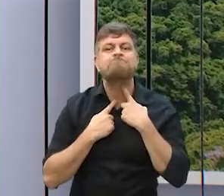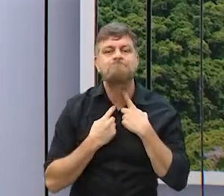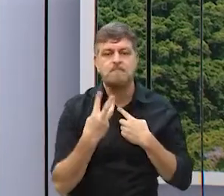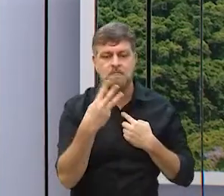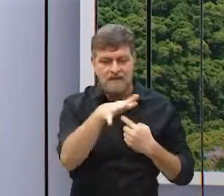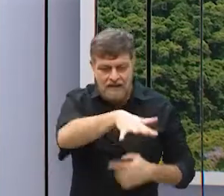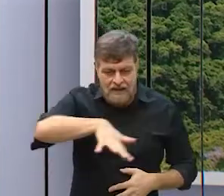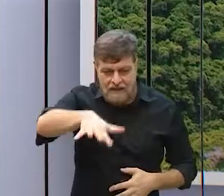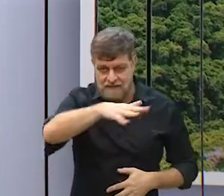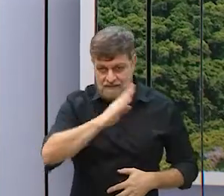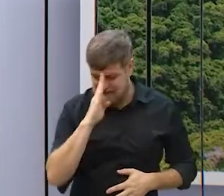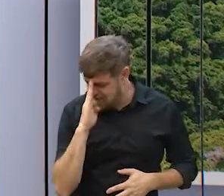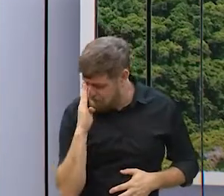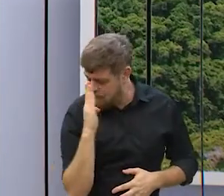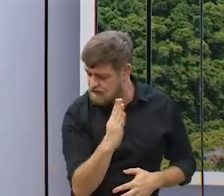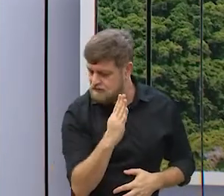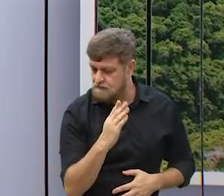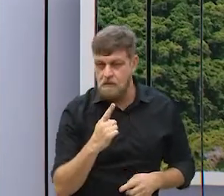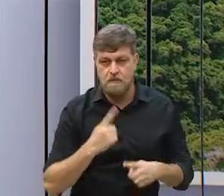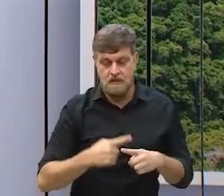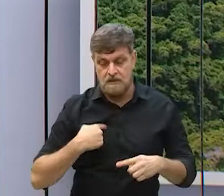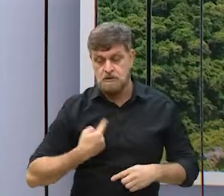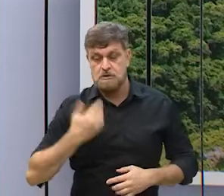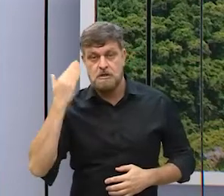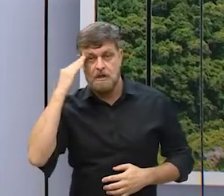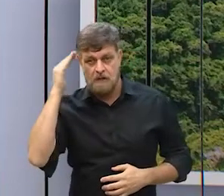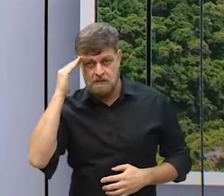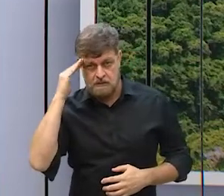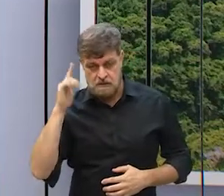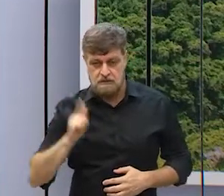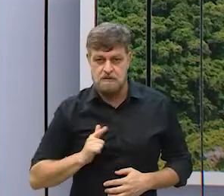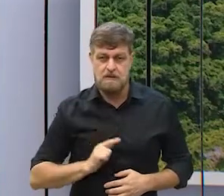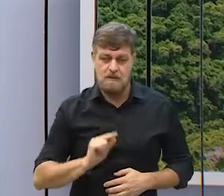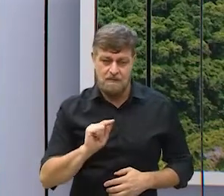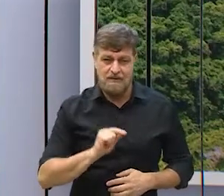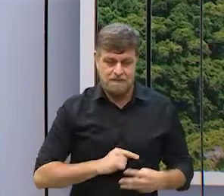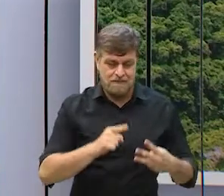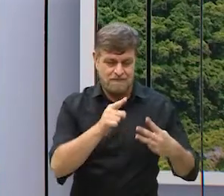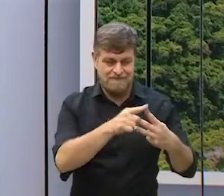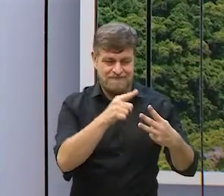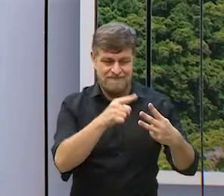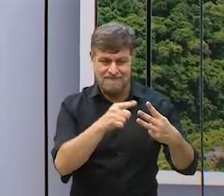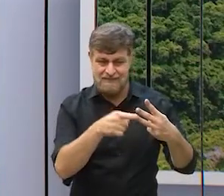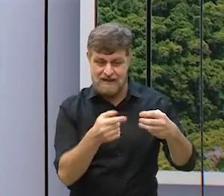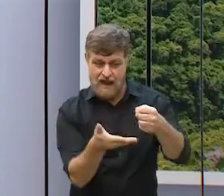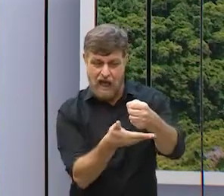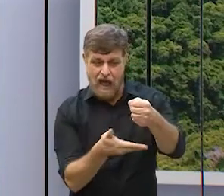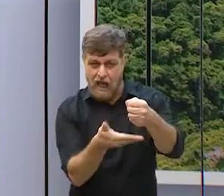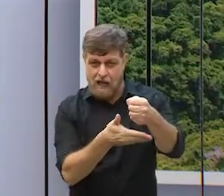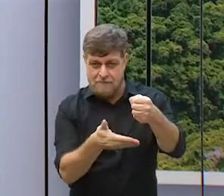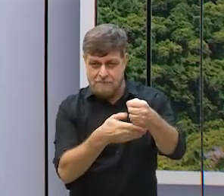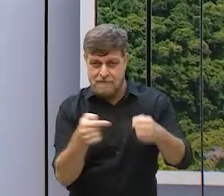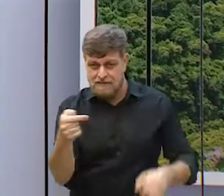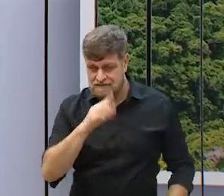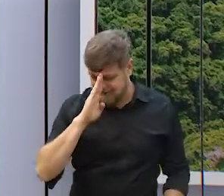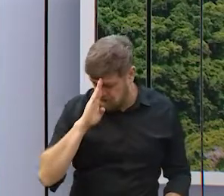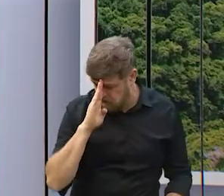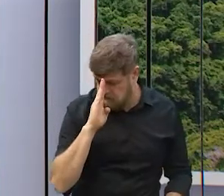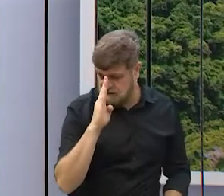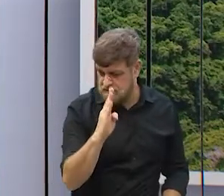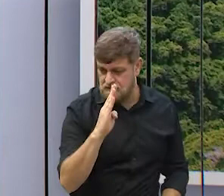a princípio, né, porque a gente entende que são, digamos assim, o tripé que pega diretamente